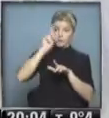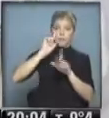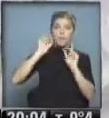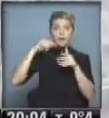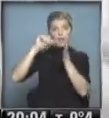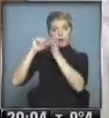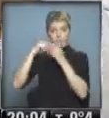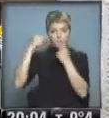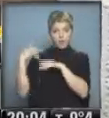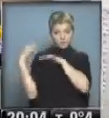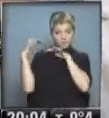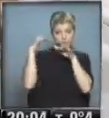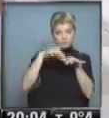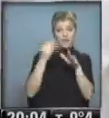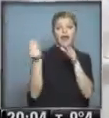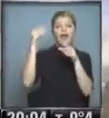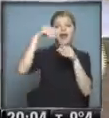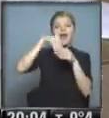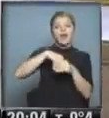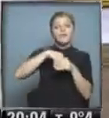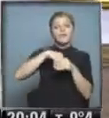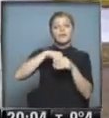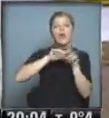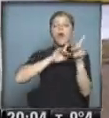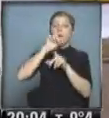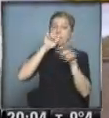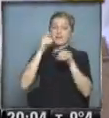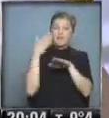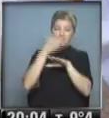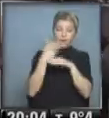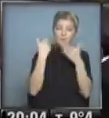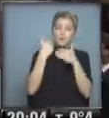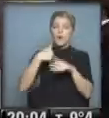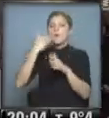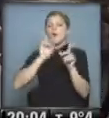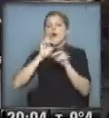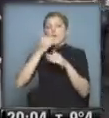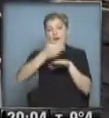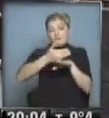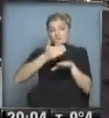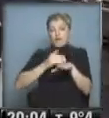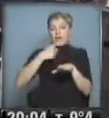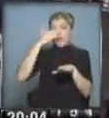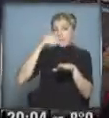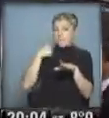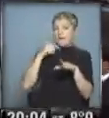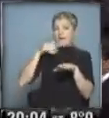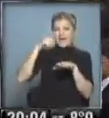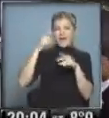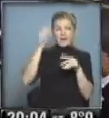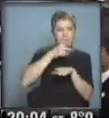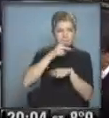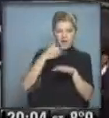ingresar solamente 30.000 personas, pero el resto tomó contacto con el Santo Padre cuando éste recorrió las callecitas de Aparecida en el